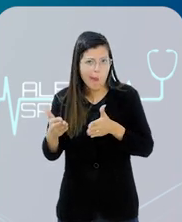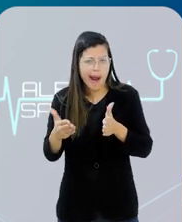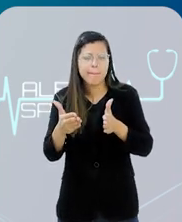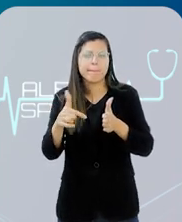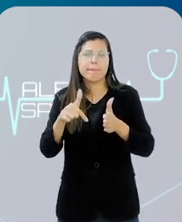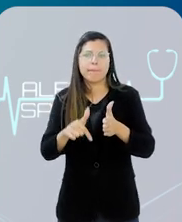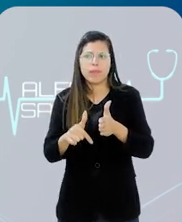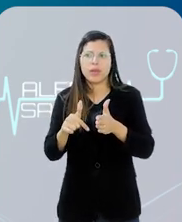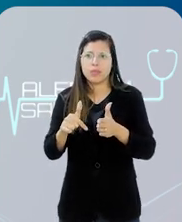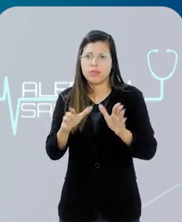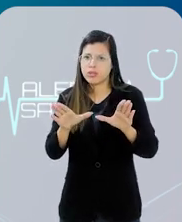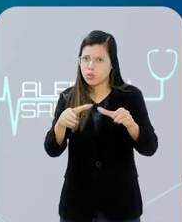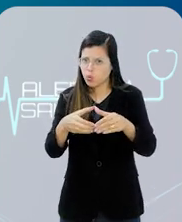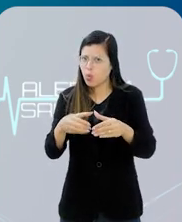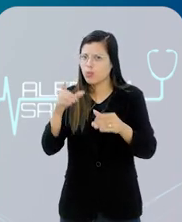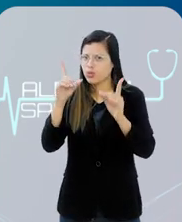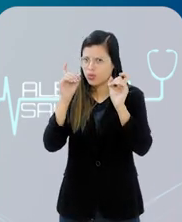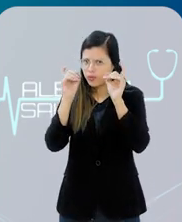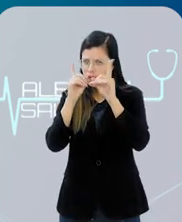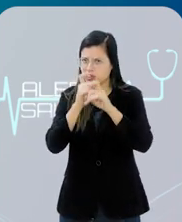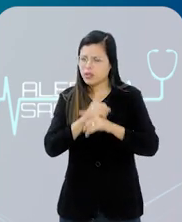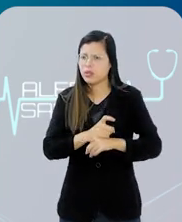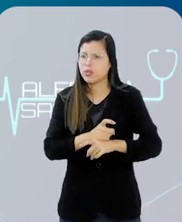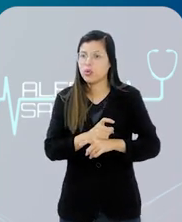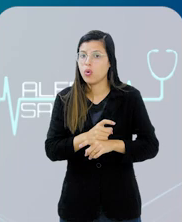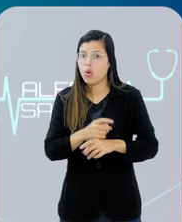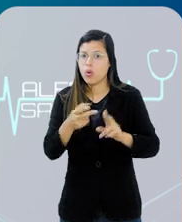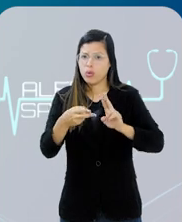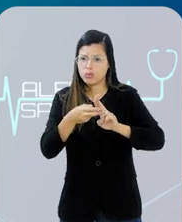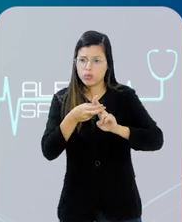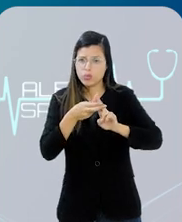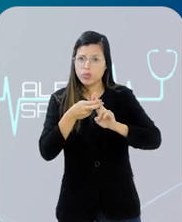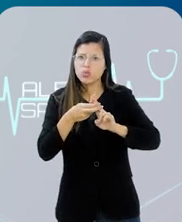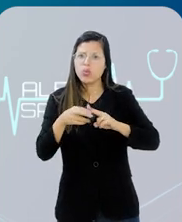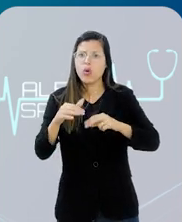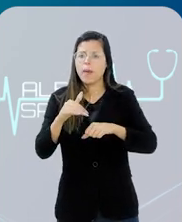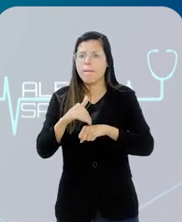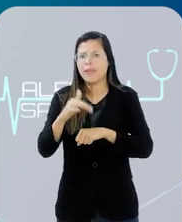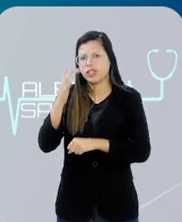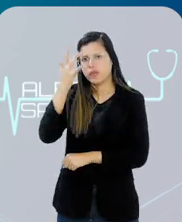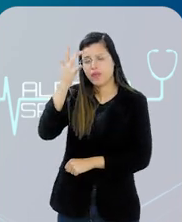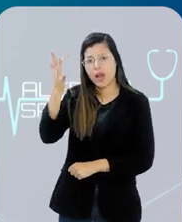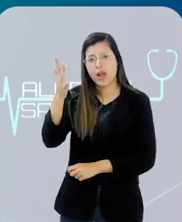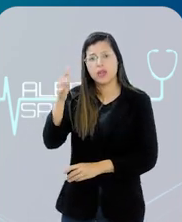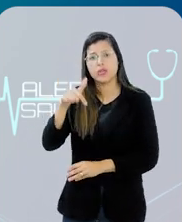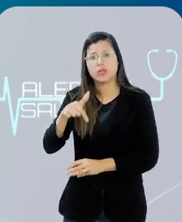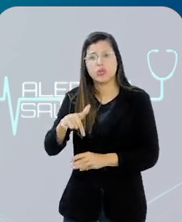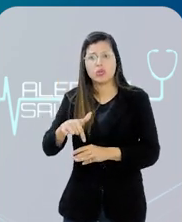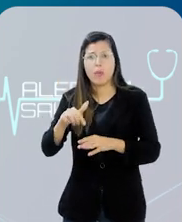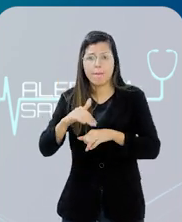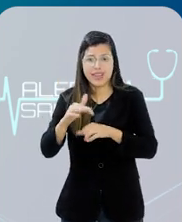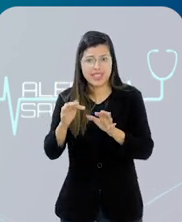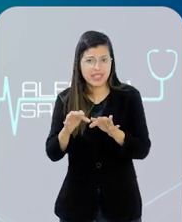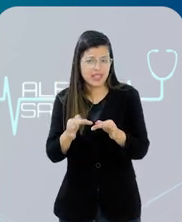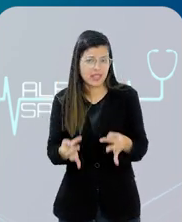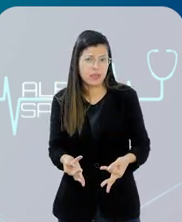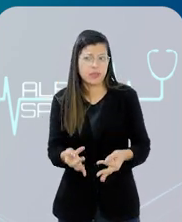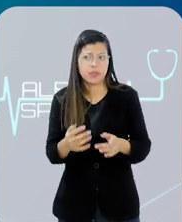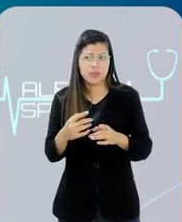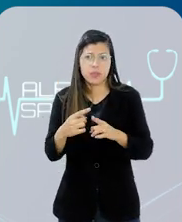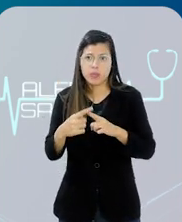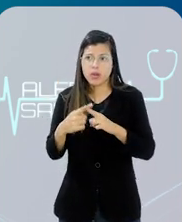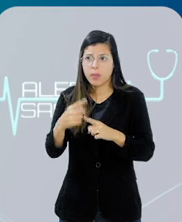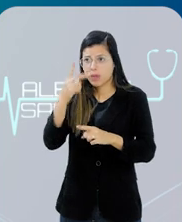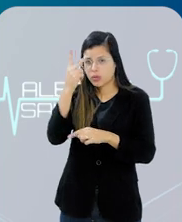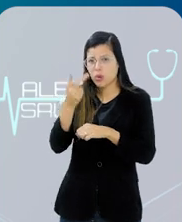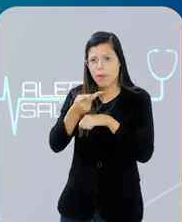desses mais limítrofes, é difícil, né? No SUS é mais tranquilo, porque quem realmente, né, procura o